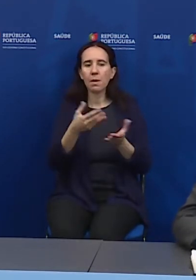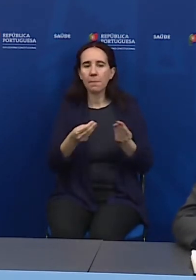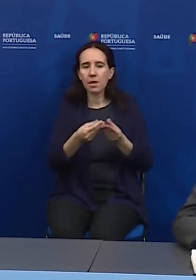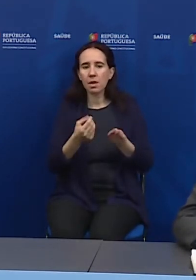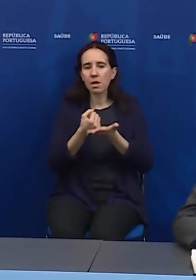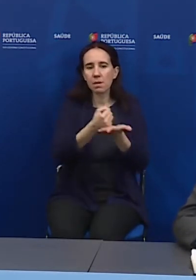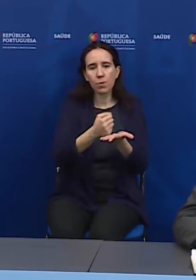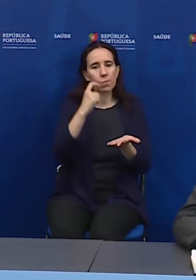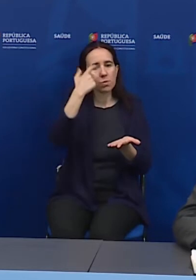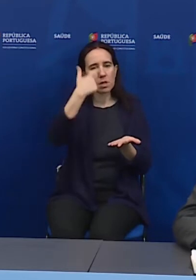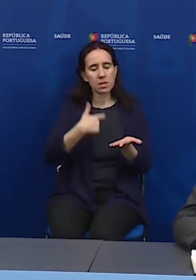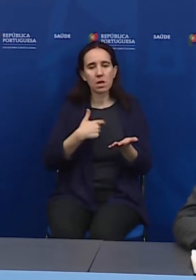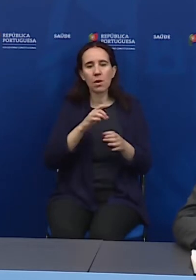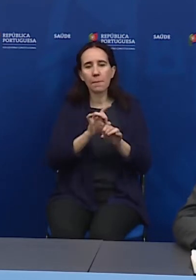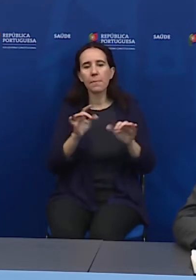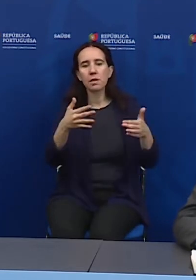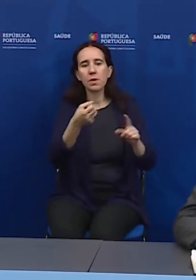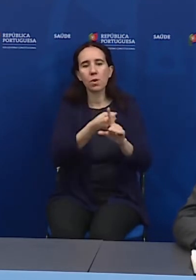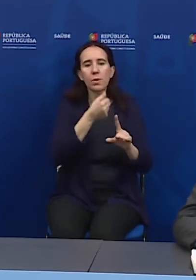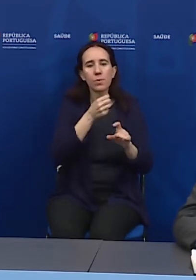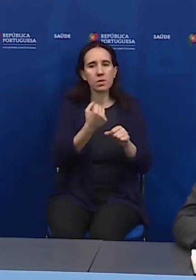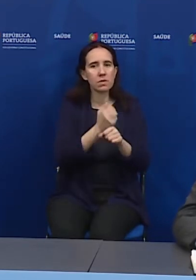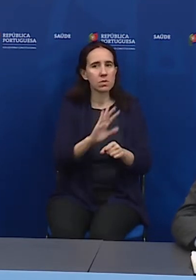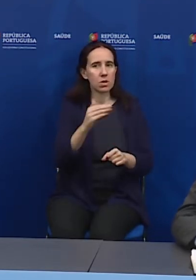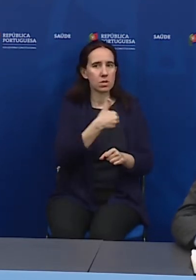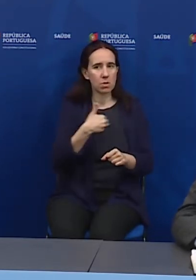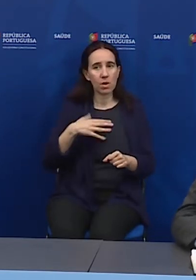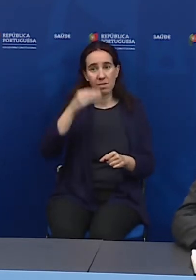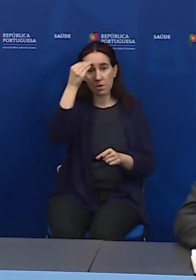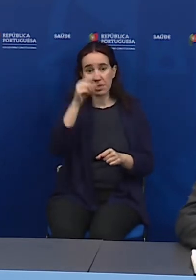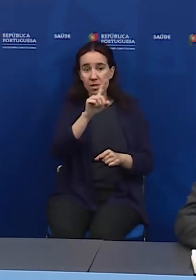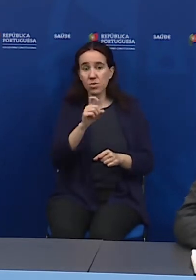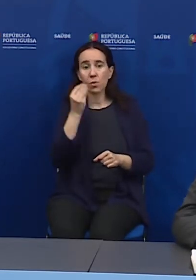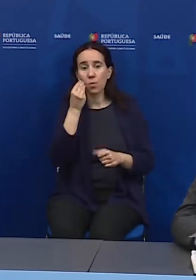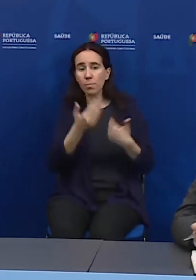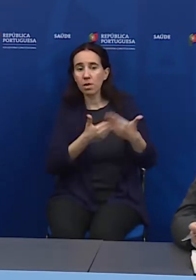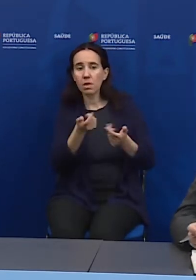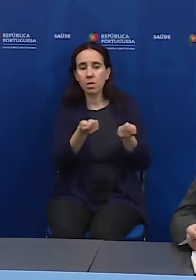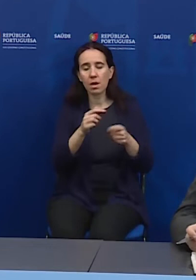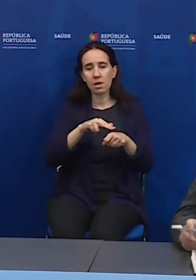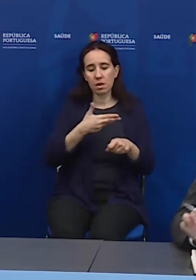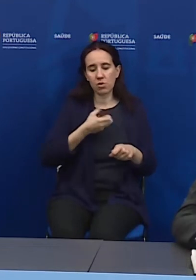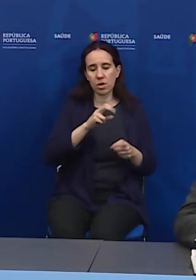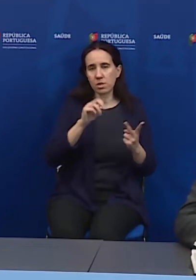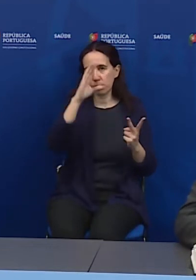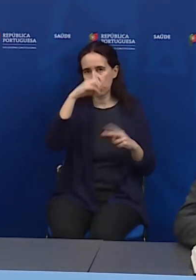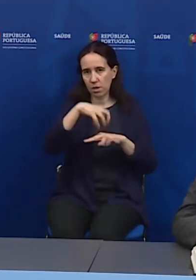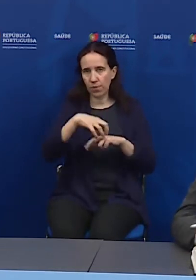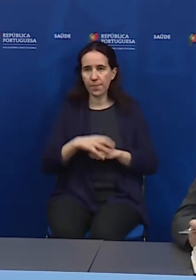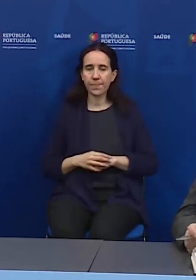e proteção no combate à pandemia no Serviço Nacional de Saúde. Gostaria de saber como é que esta questão está a ser endereçada pela agência e pelo Ministério.